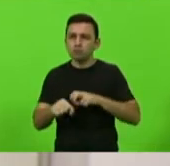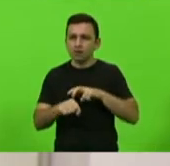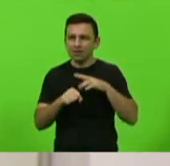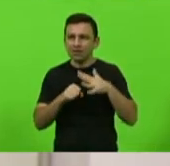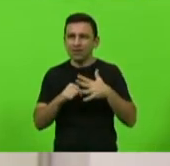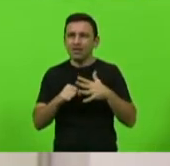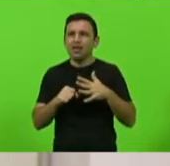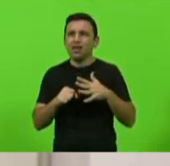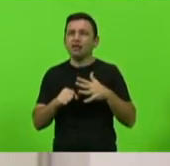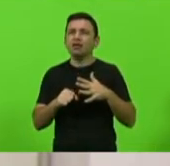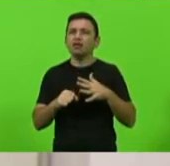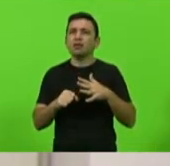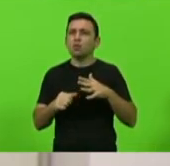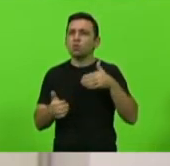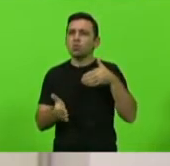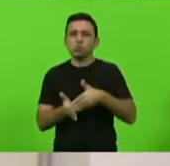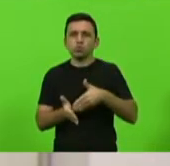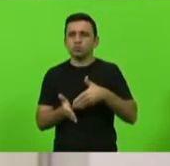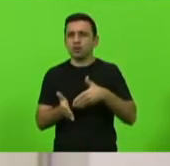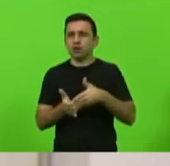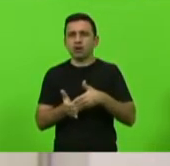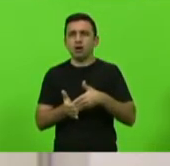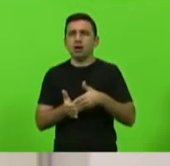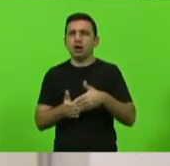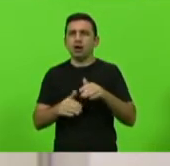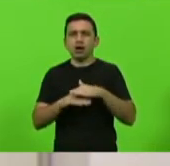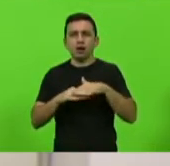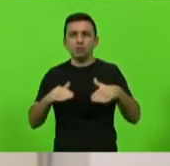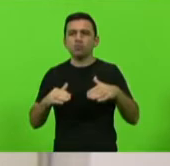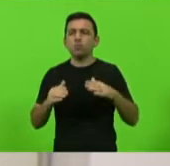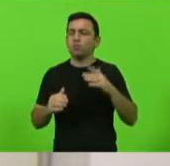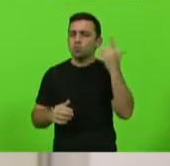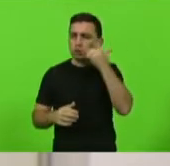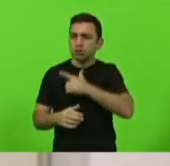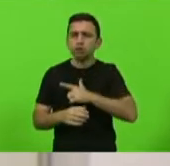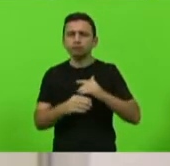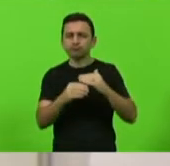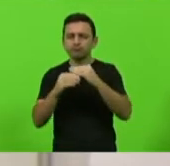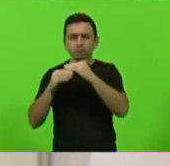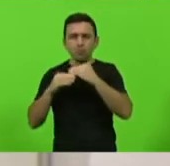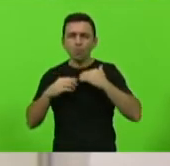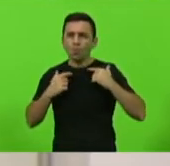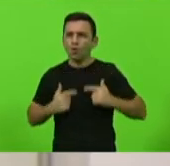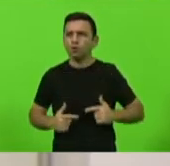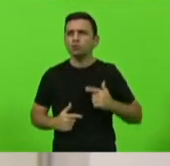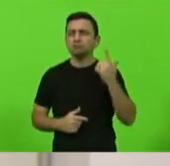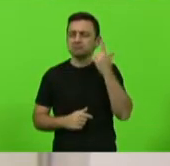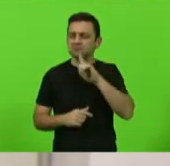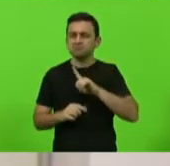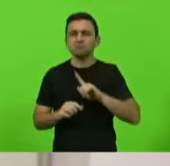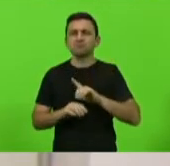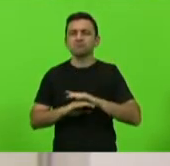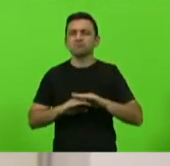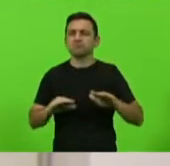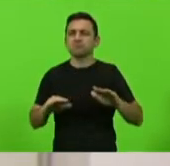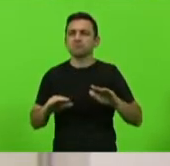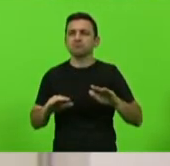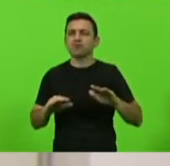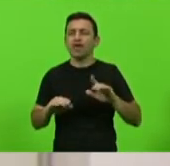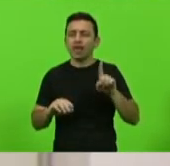que ocasionou, inclusive, a imunização coletiva. É a ciência que fala isso daí. Não somos